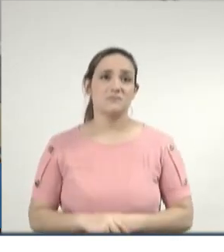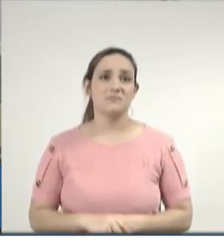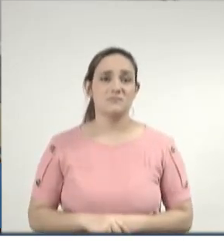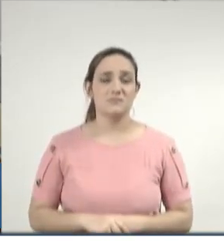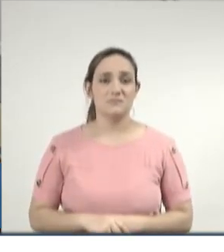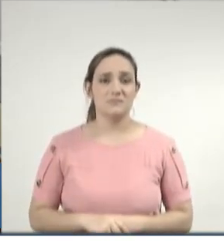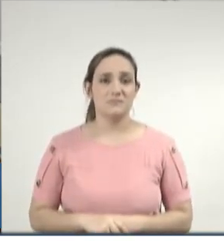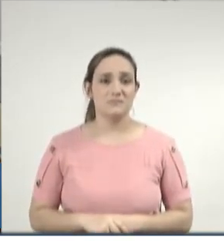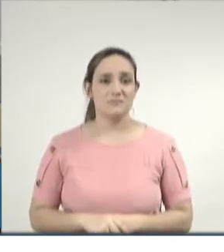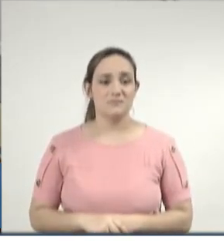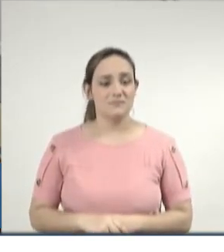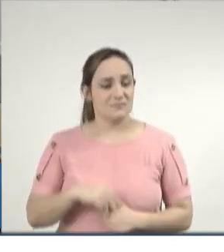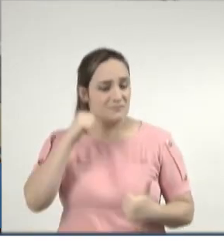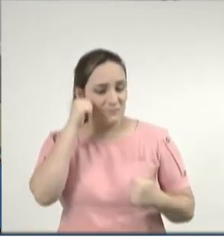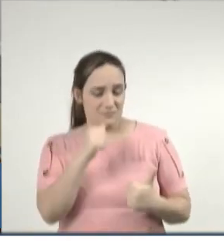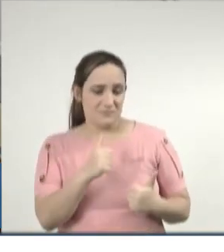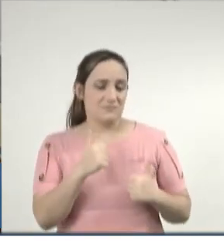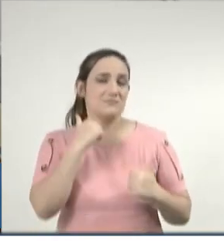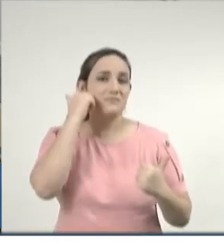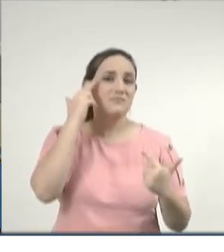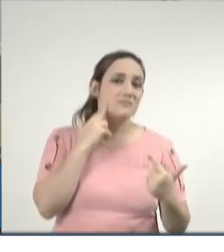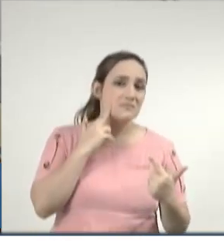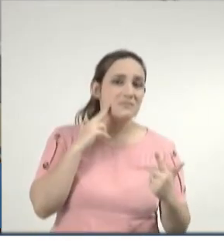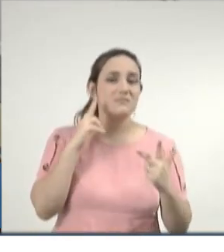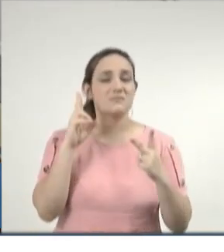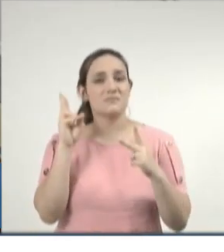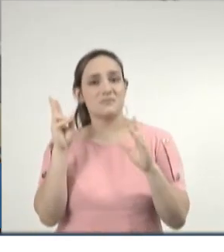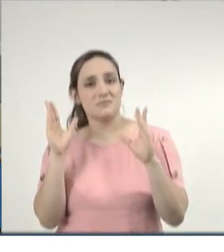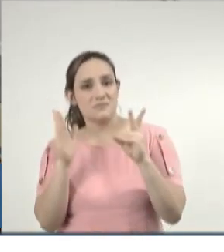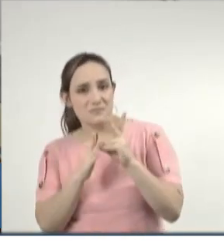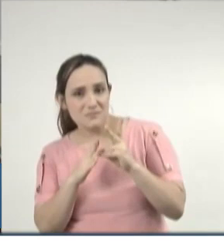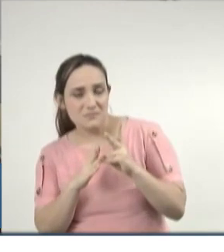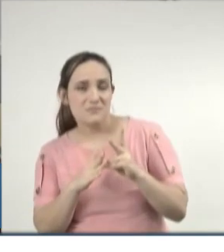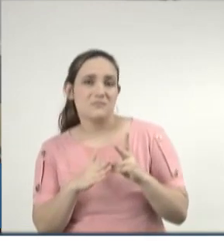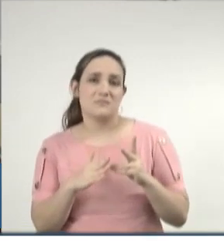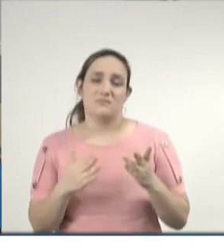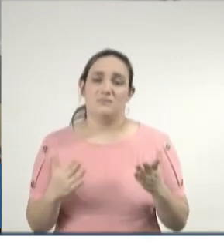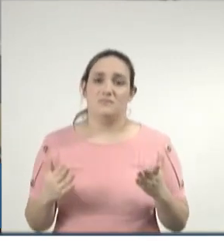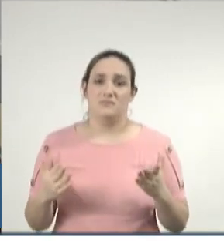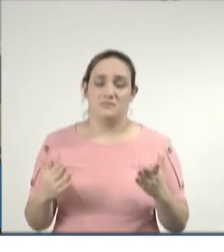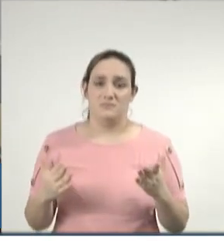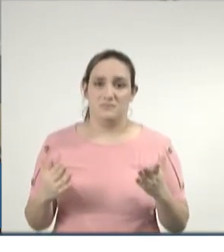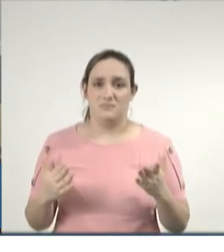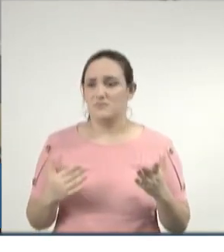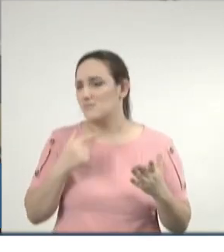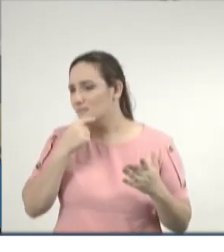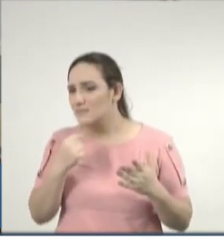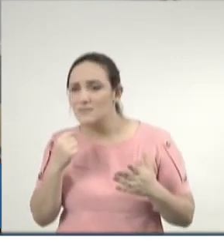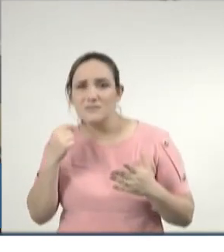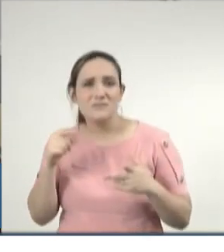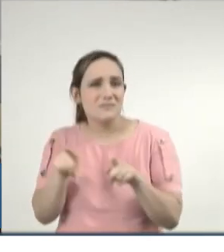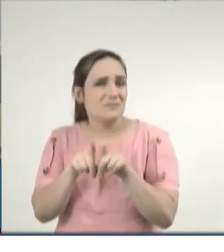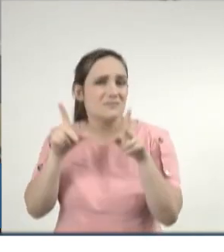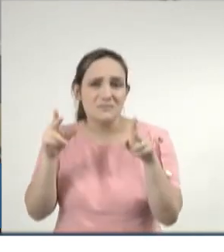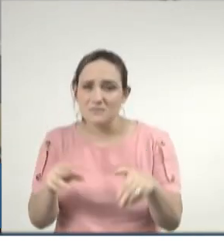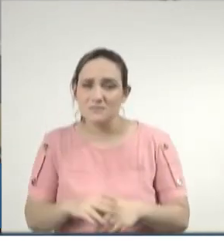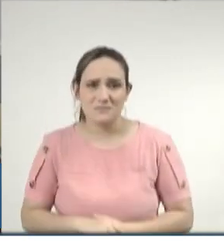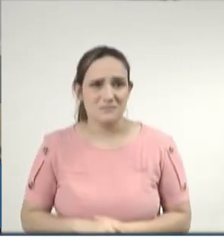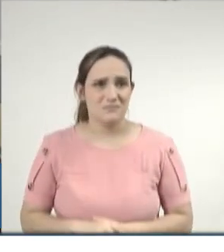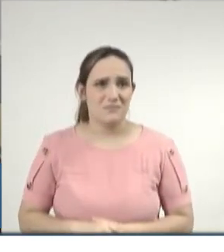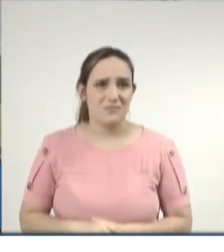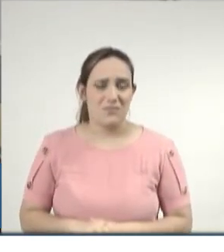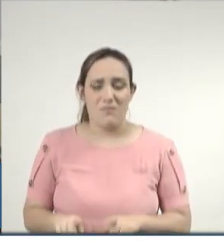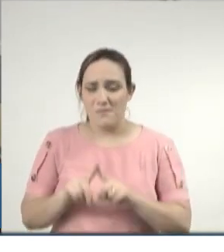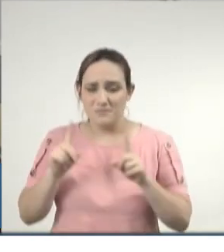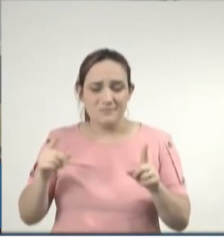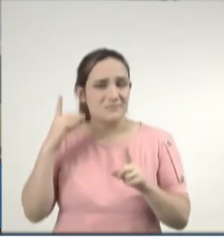mulheres brancas, negras, com indígenas, com homens brancos, com homens negros, com indígenas. E os nossos